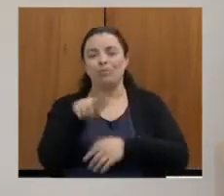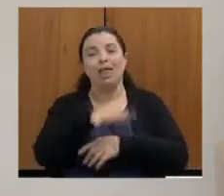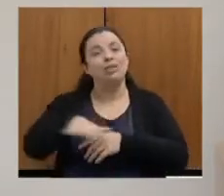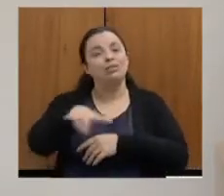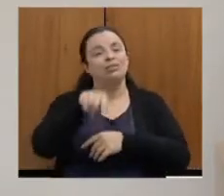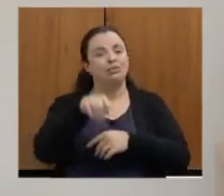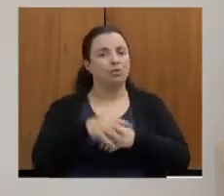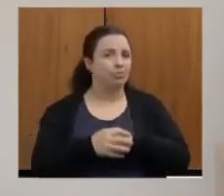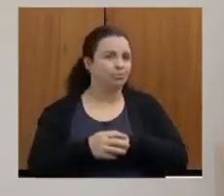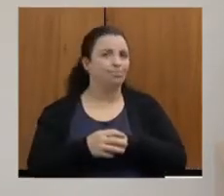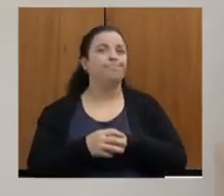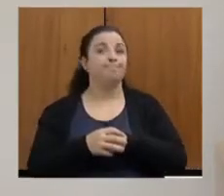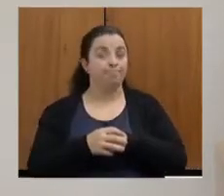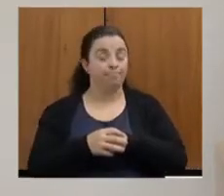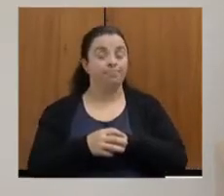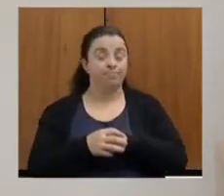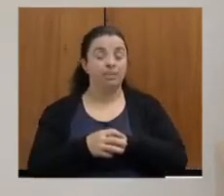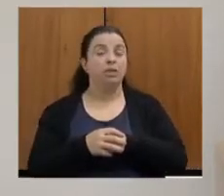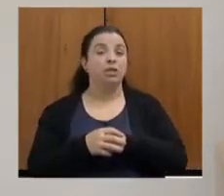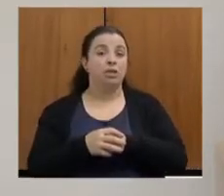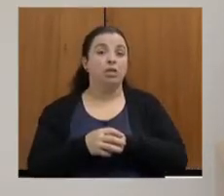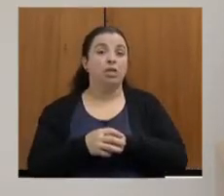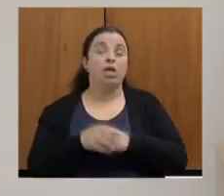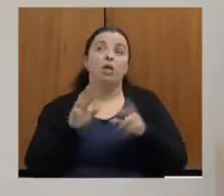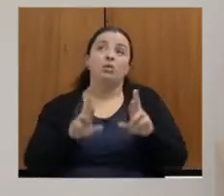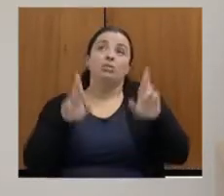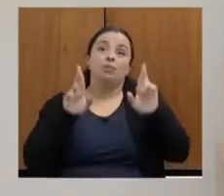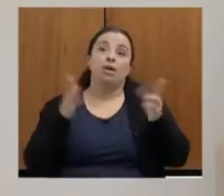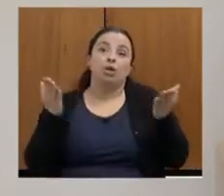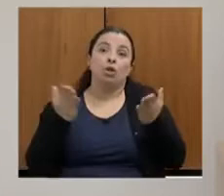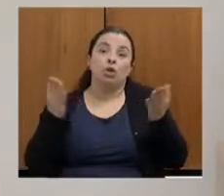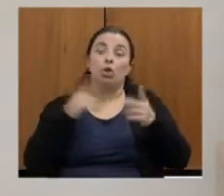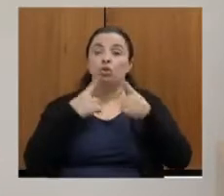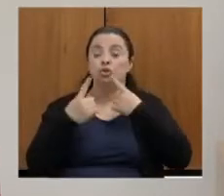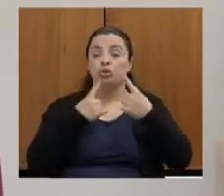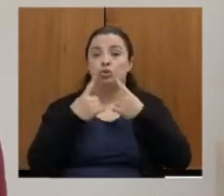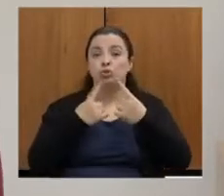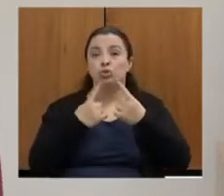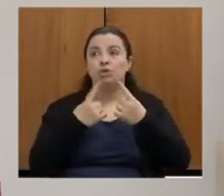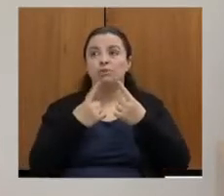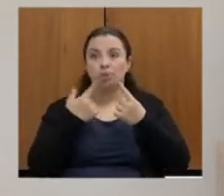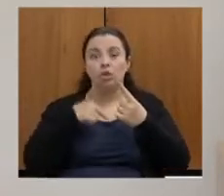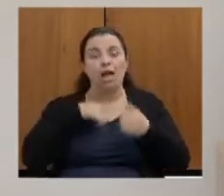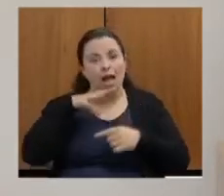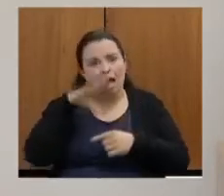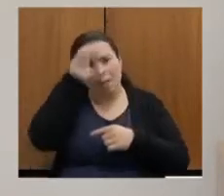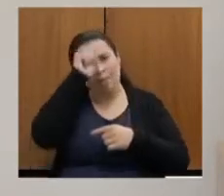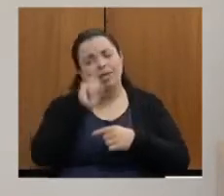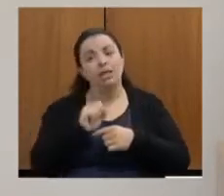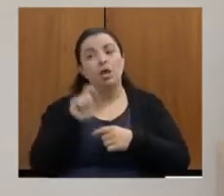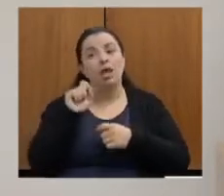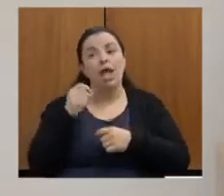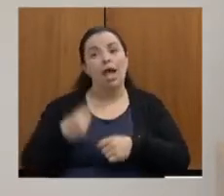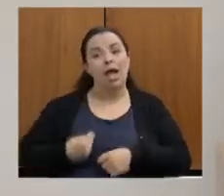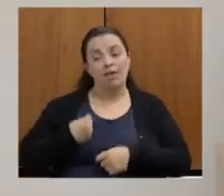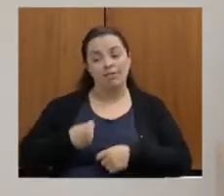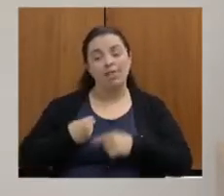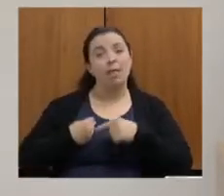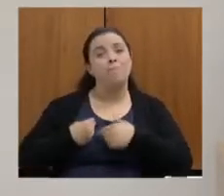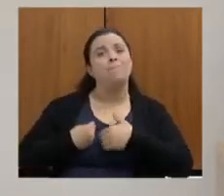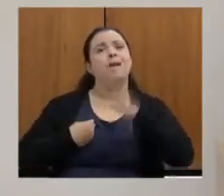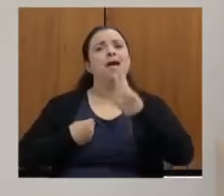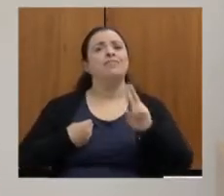sirva Espero que não sirva mais de mais uma lição para a gente aprender que a vida vale mais do que